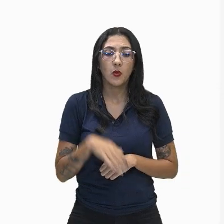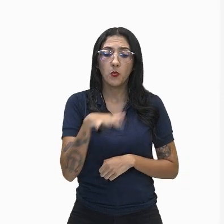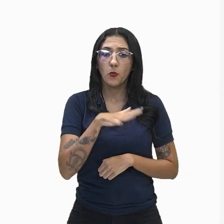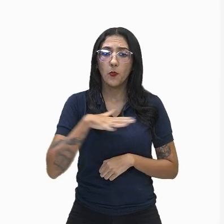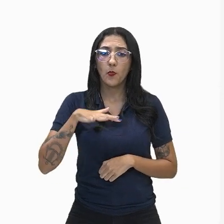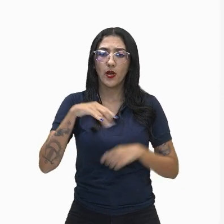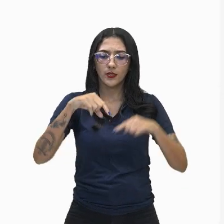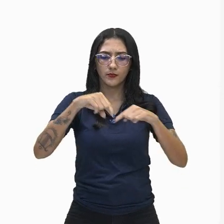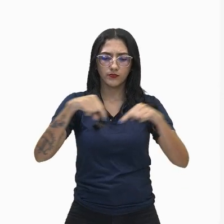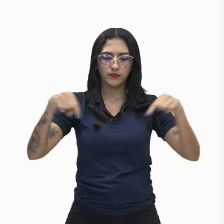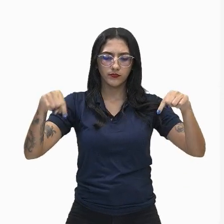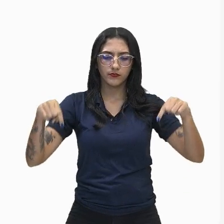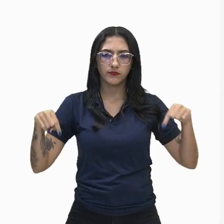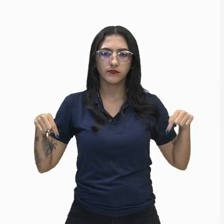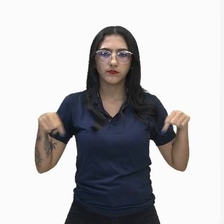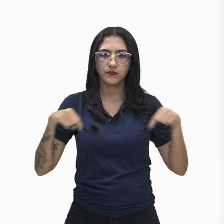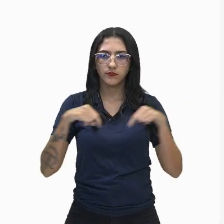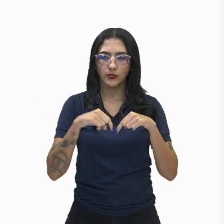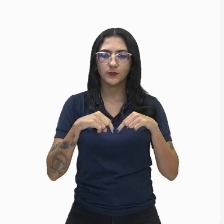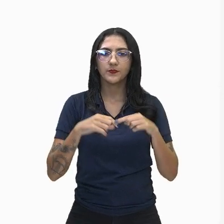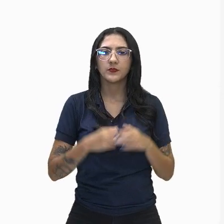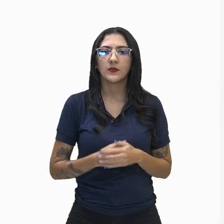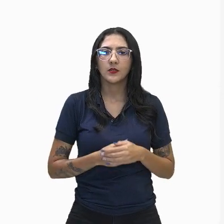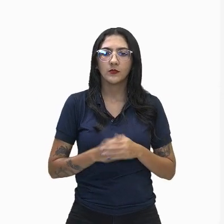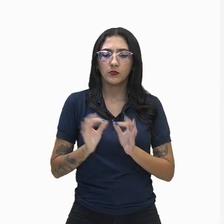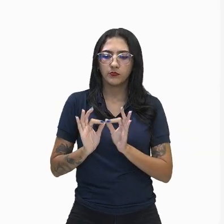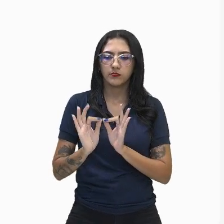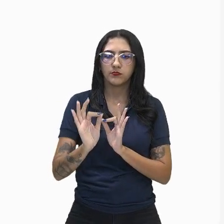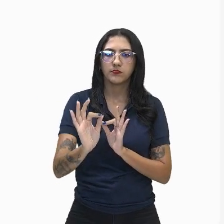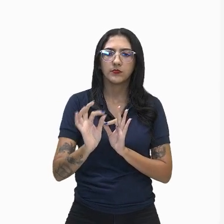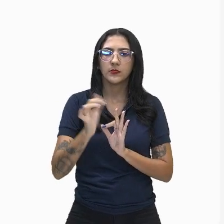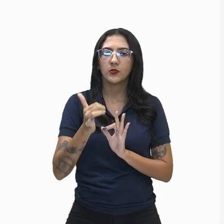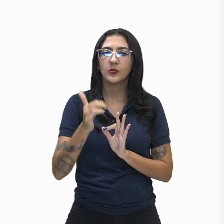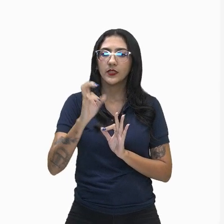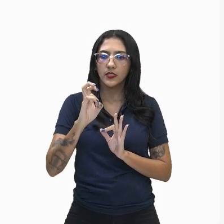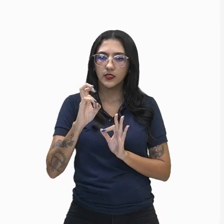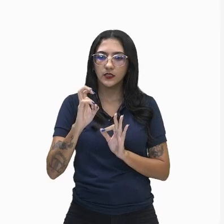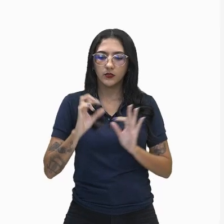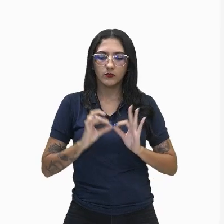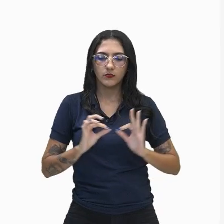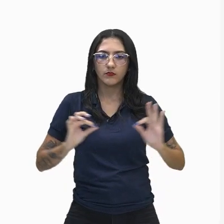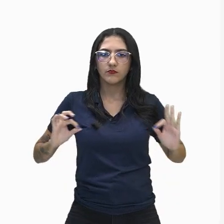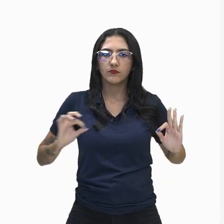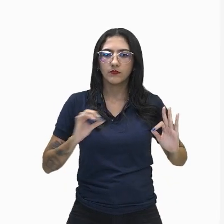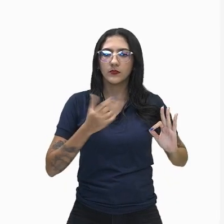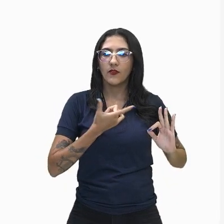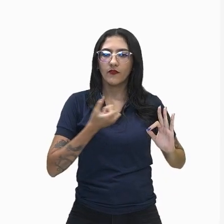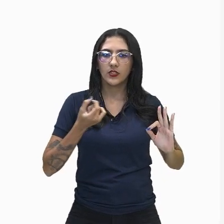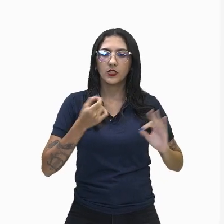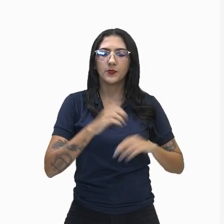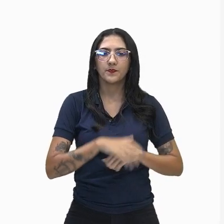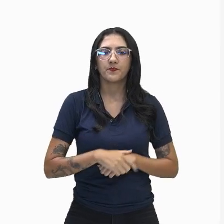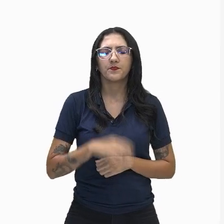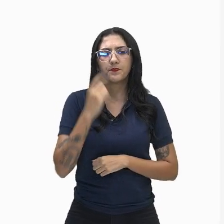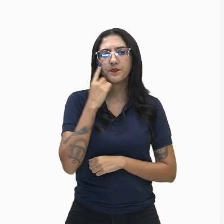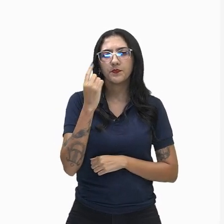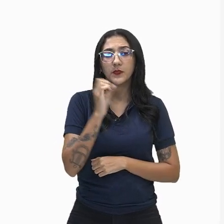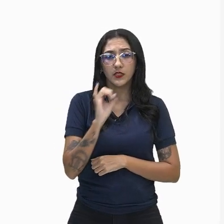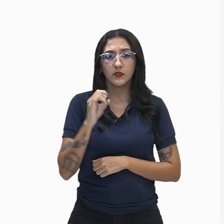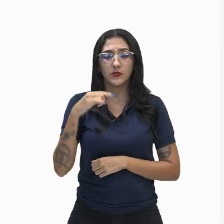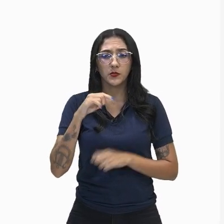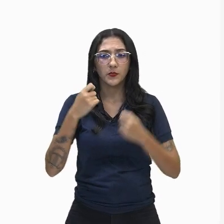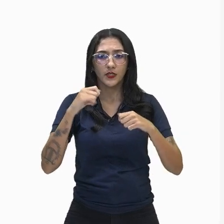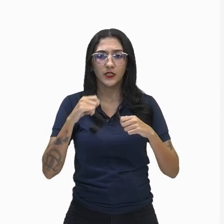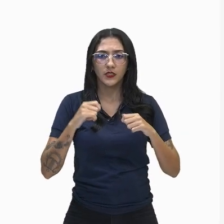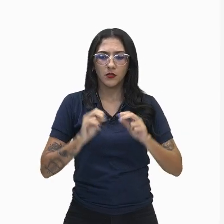formato retangular. Seu comprimento é de 15 metros e a largura de 20 metros. Suponha que você precisa colocar uma